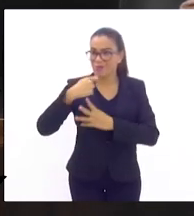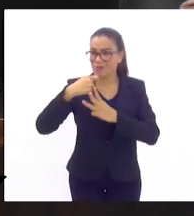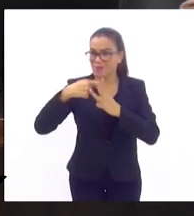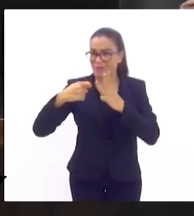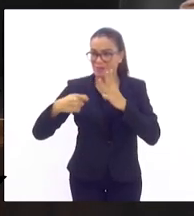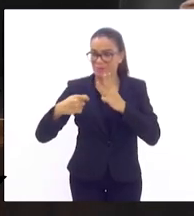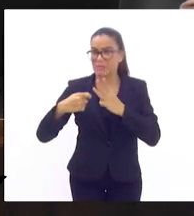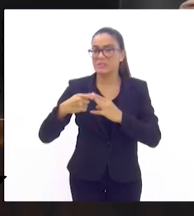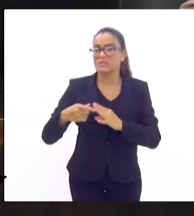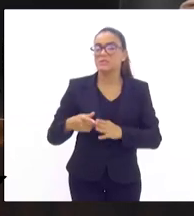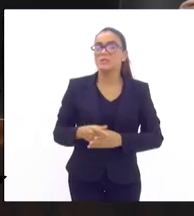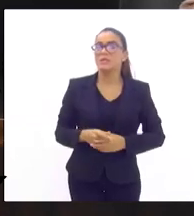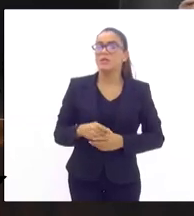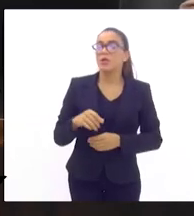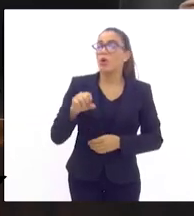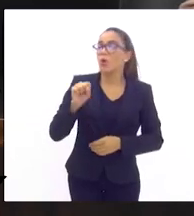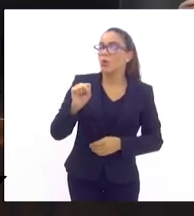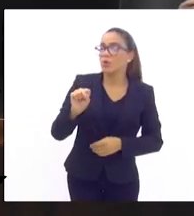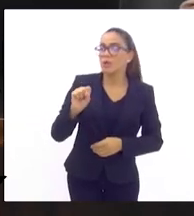de